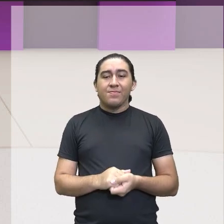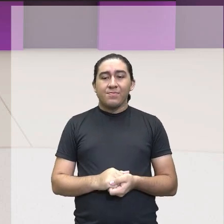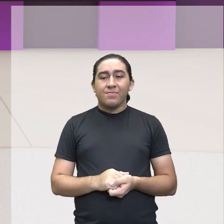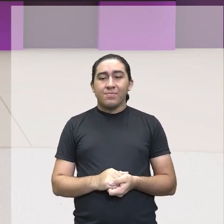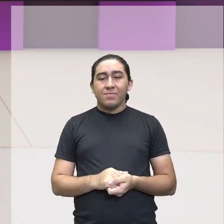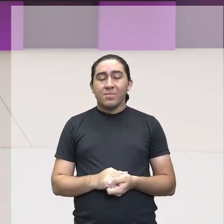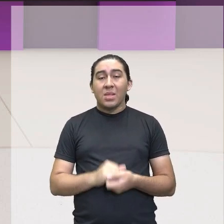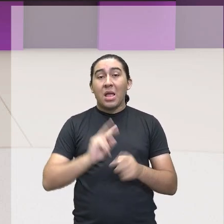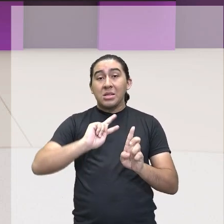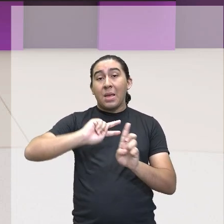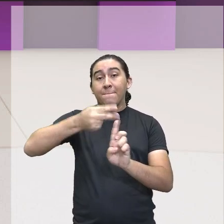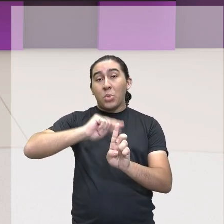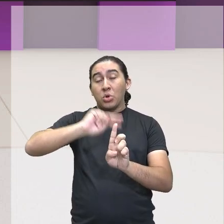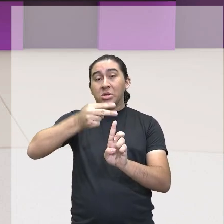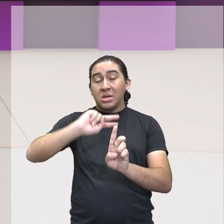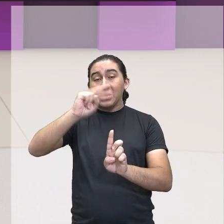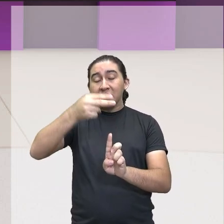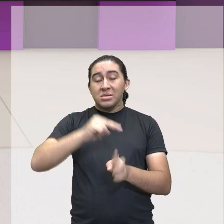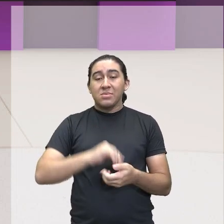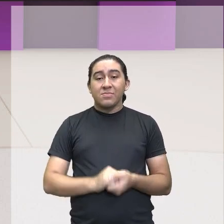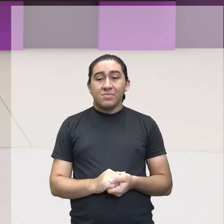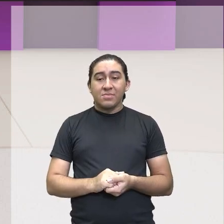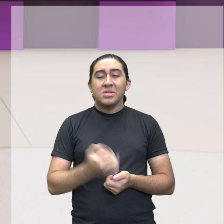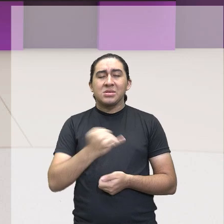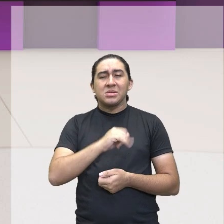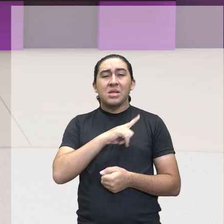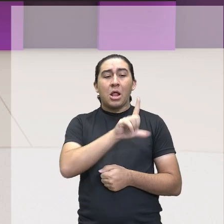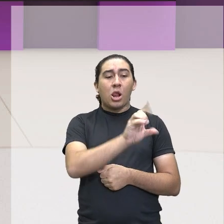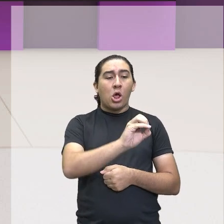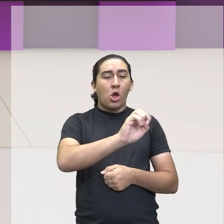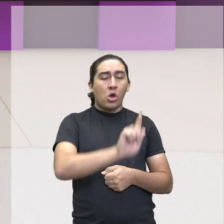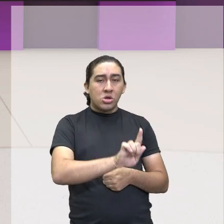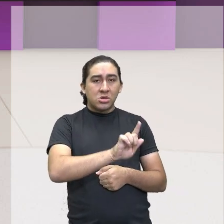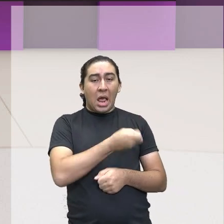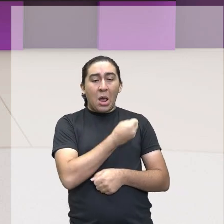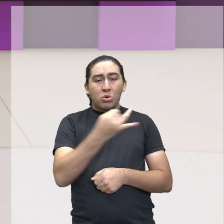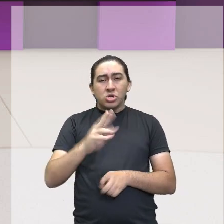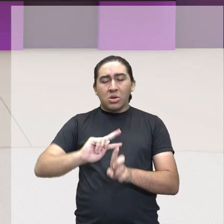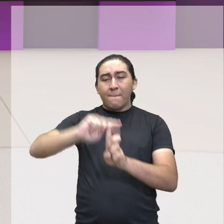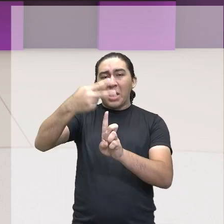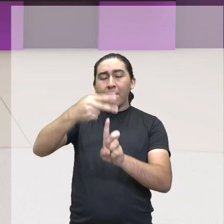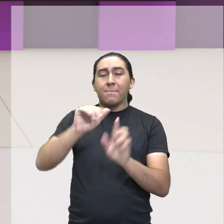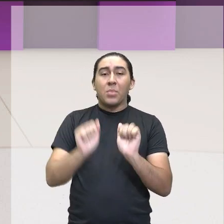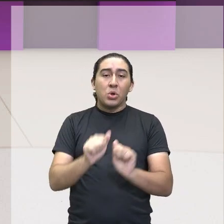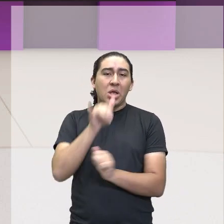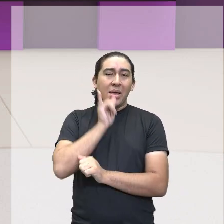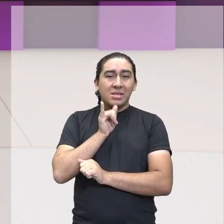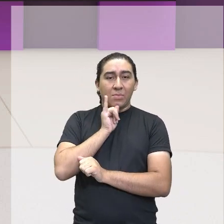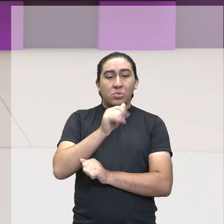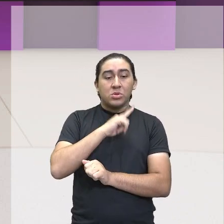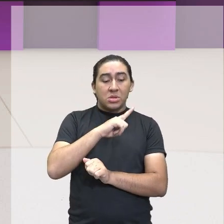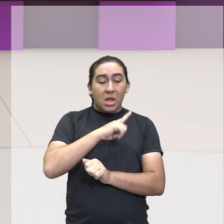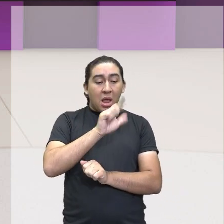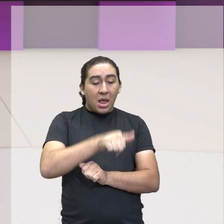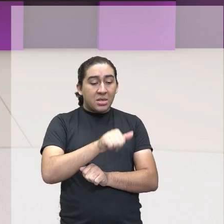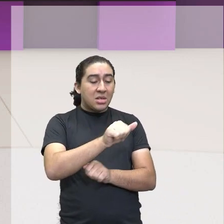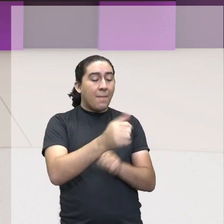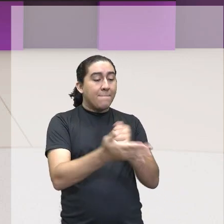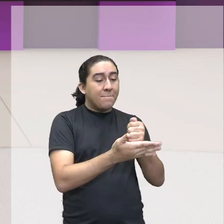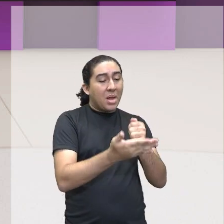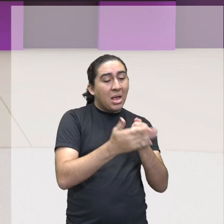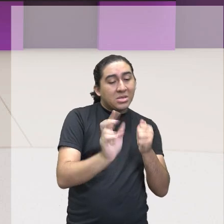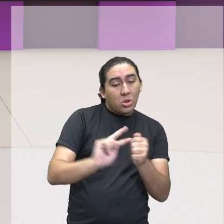da potência. Se eu tenho o log de uma potência, eu posso pegar aquele expoente da potência e passar